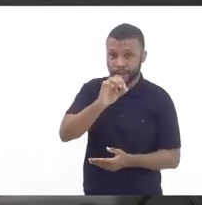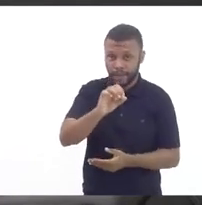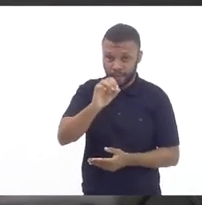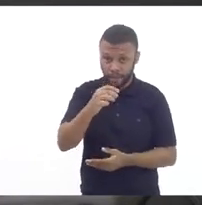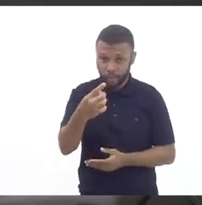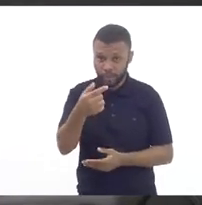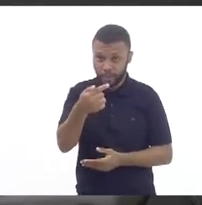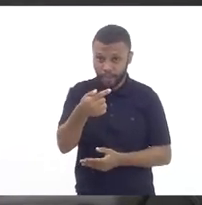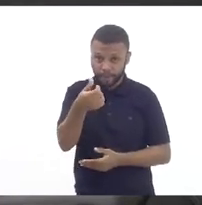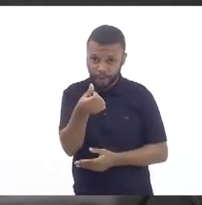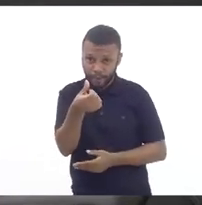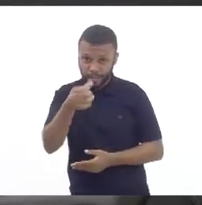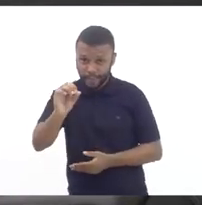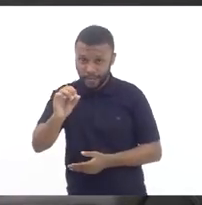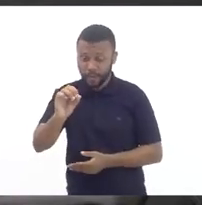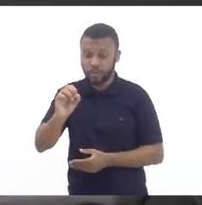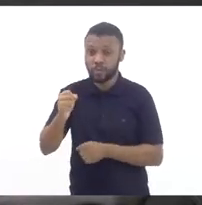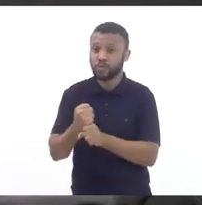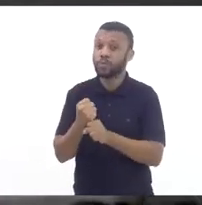10.001.760 de